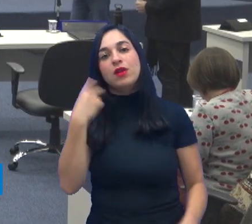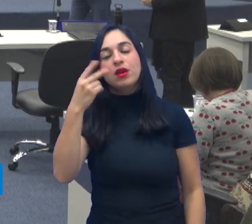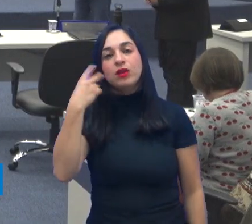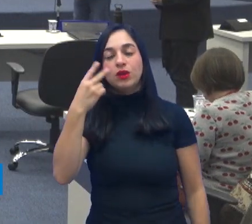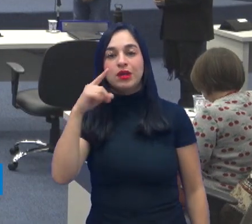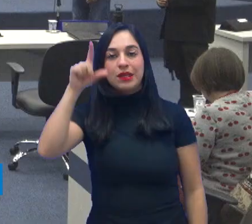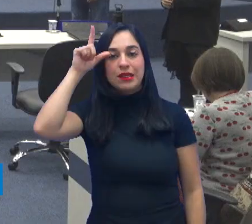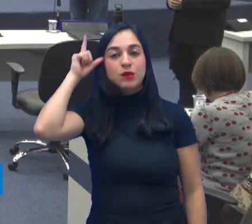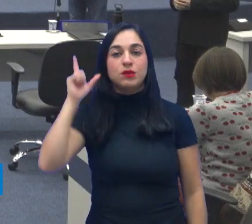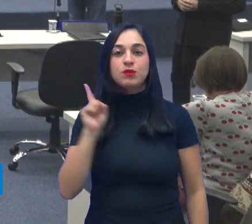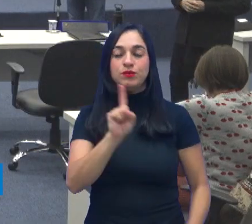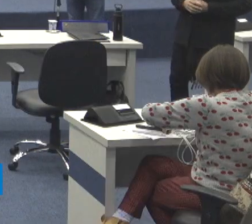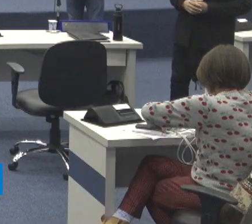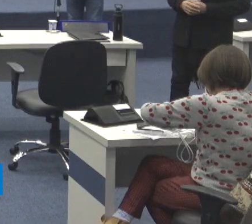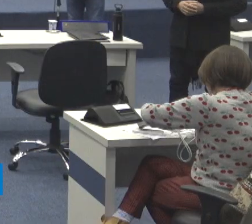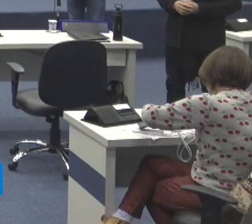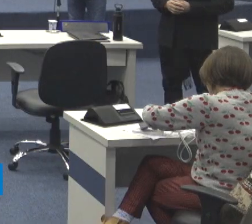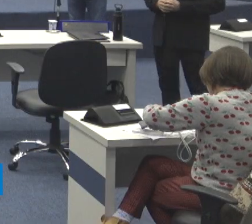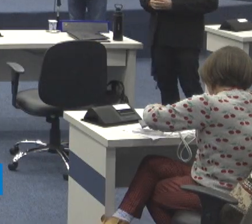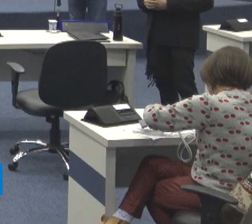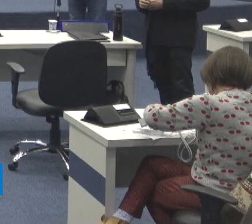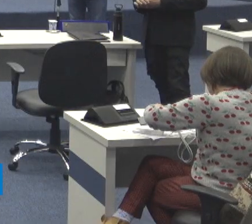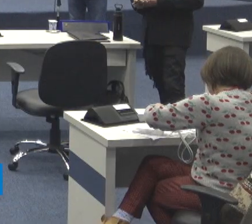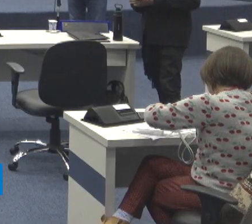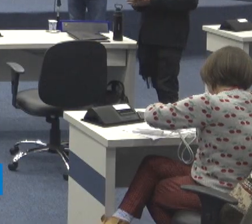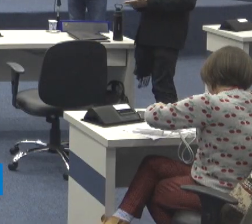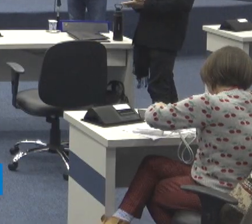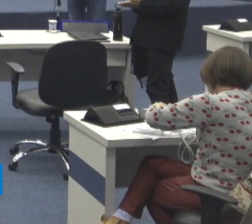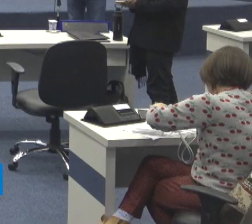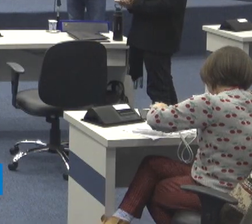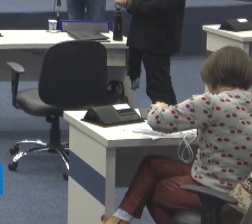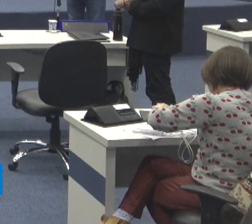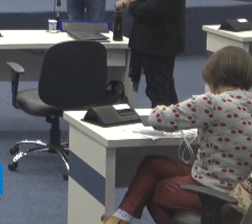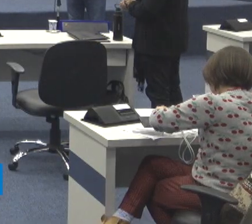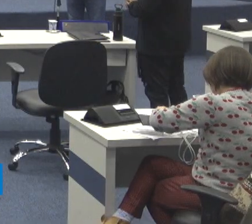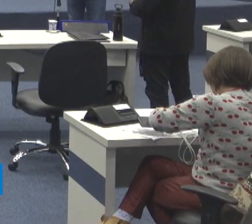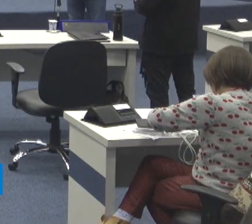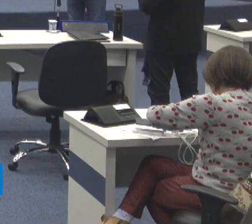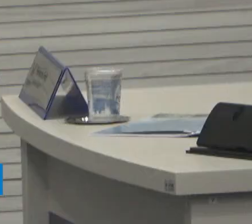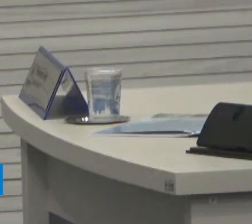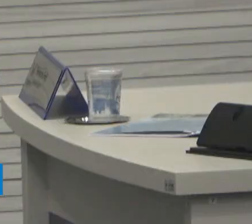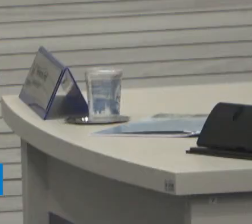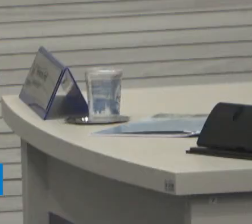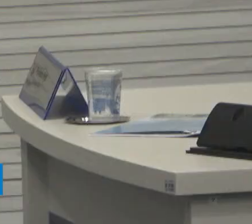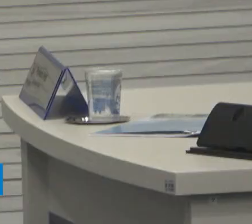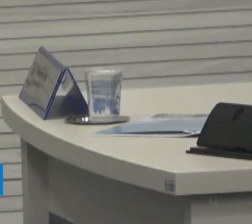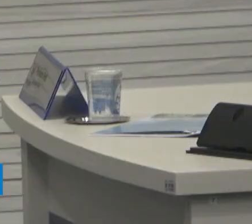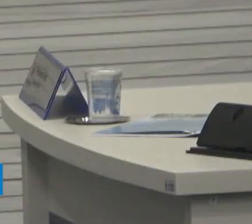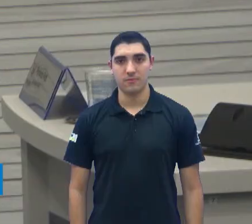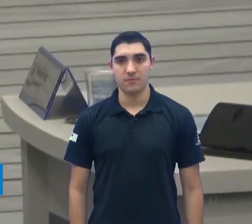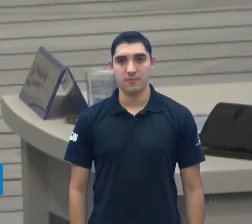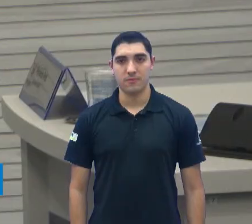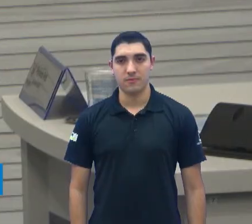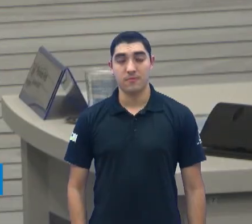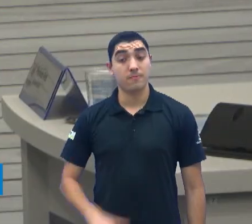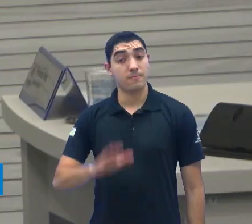Bispo. Senhor presidente, eu quero aqui também cumprimentar a Yasmin, não é? Essa